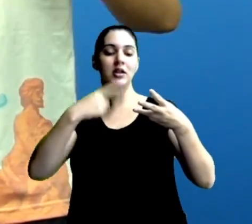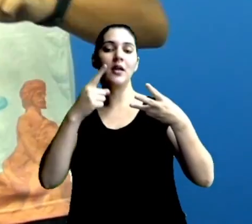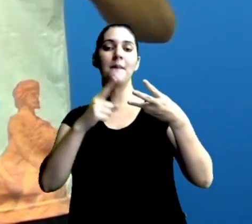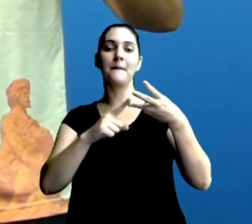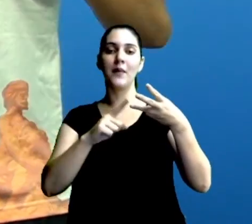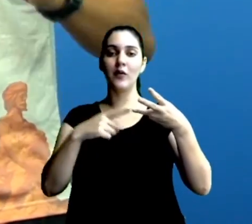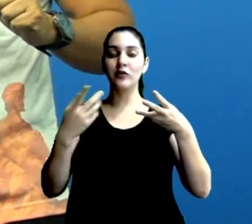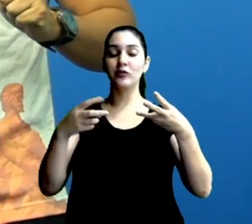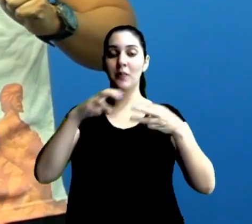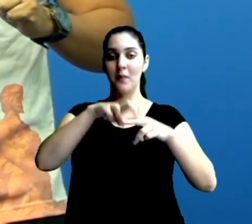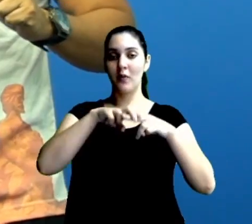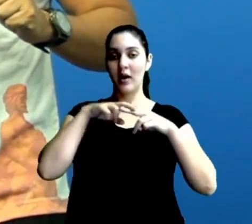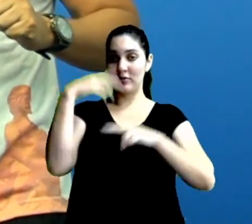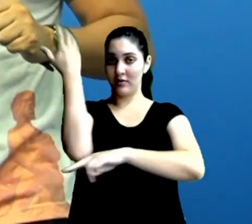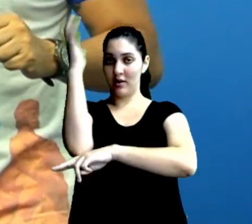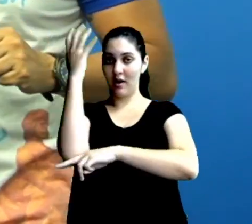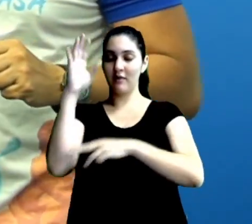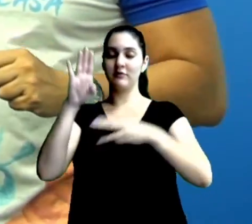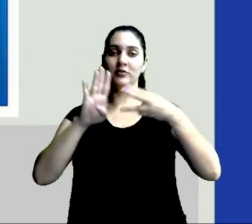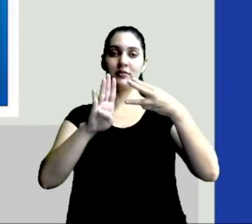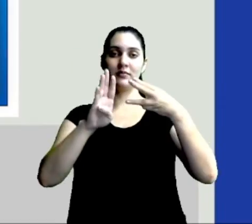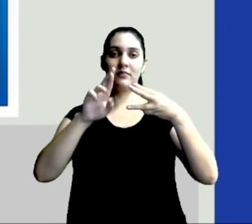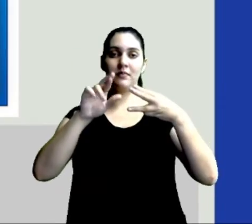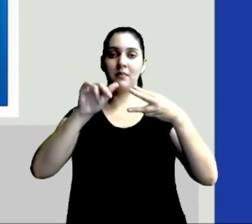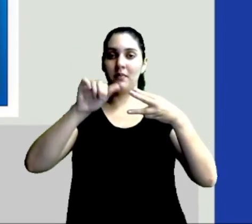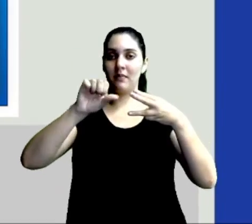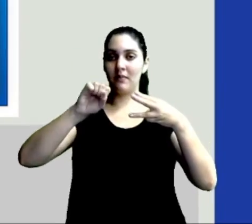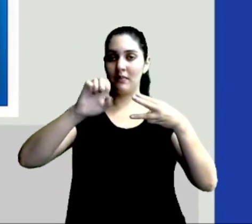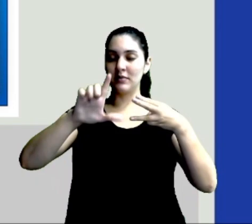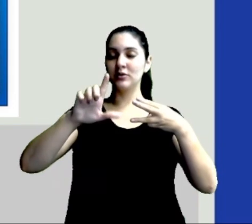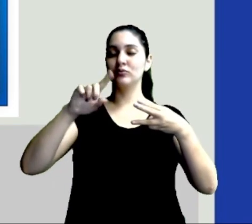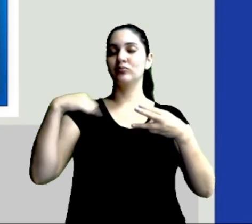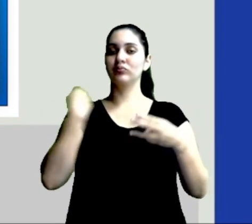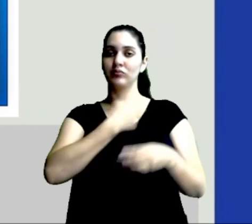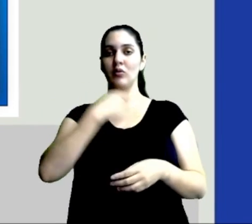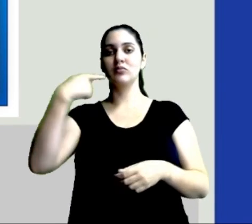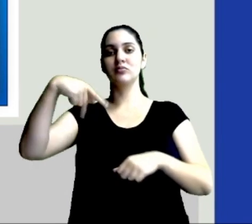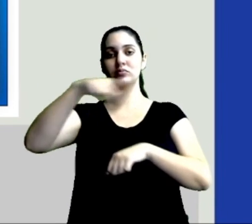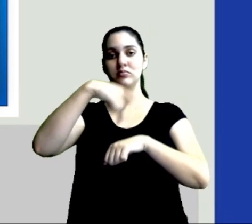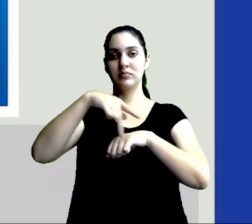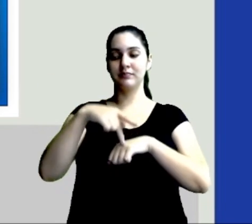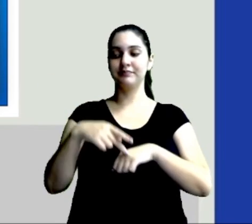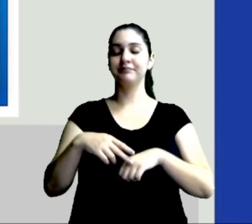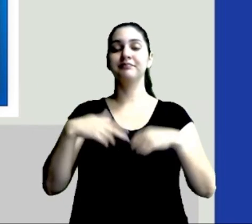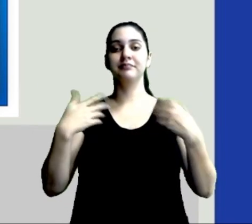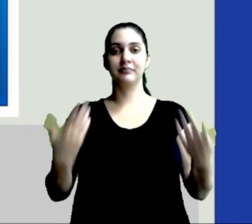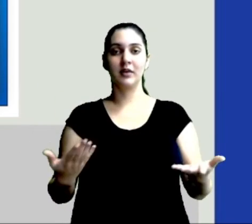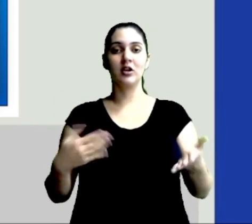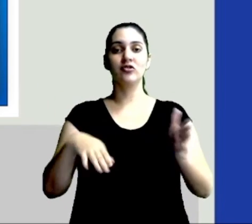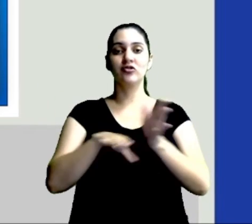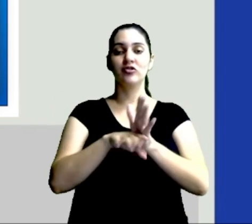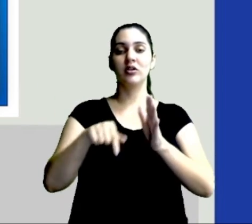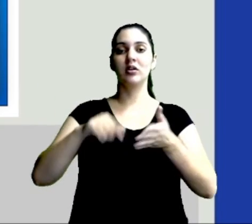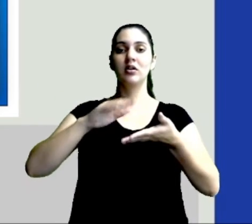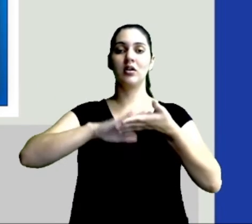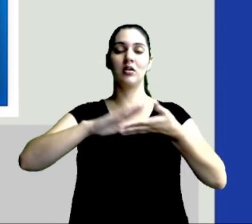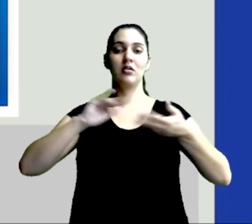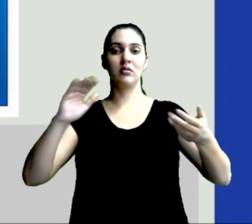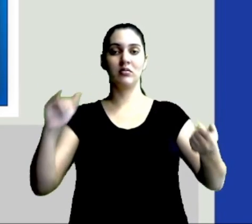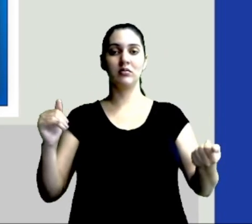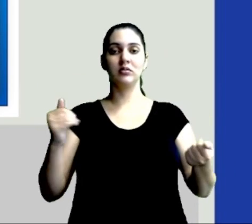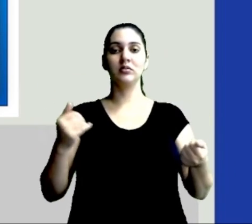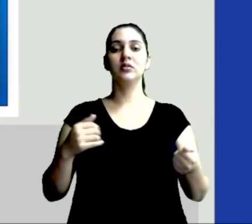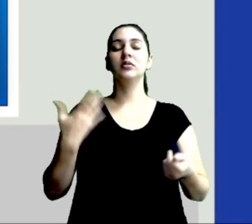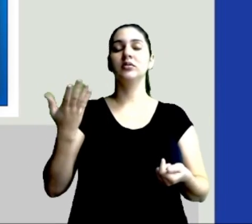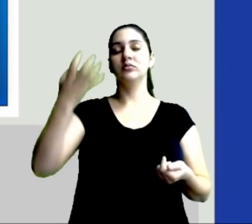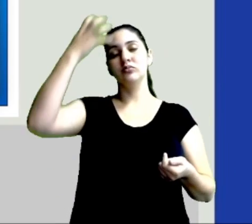pau-brasil, Brasil, nosso país. Aí vem os espanhóis. Os reis espanhóis, Fernando e Isabel, também